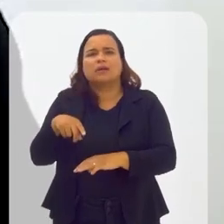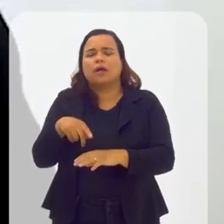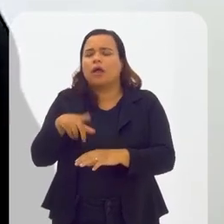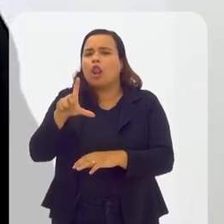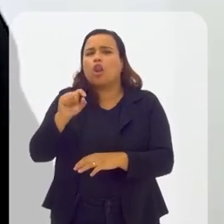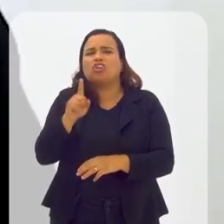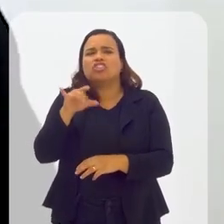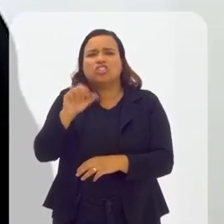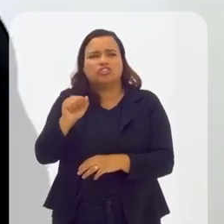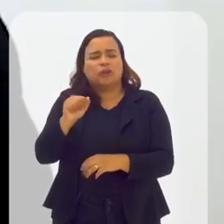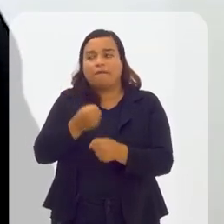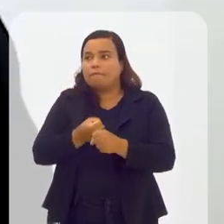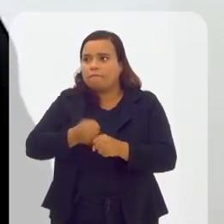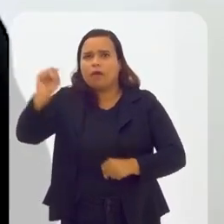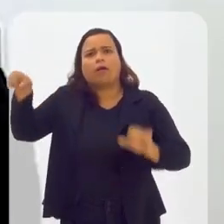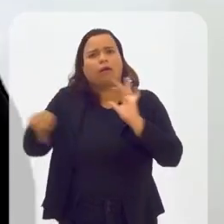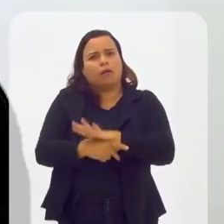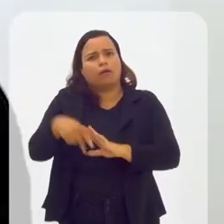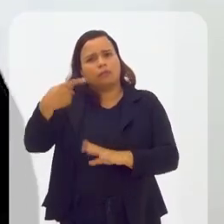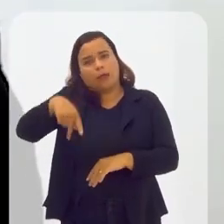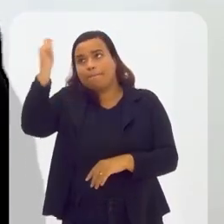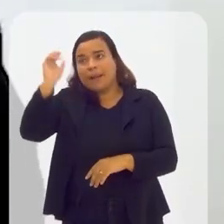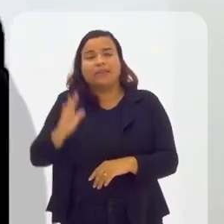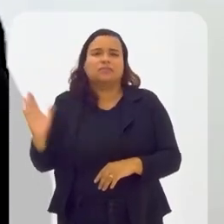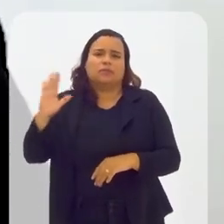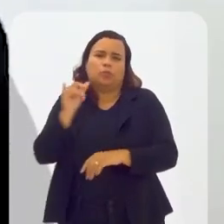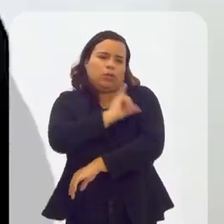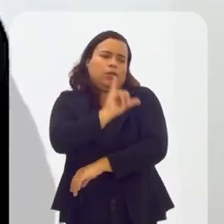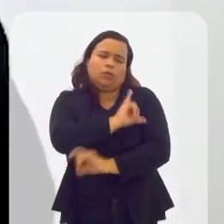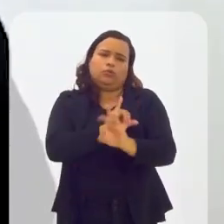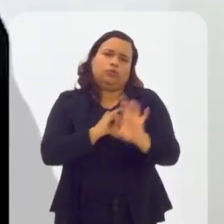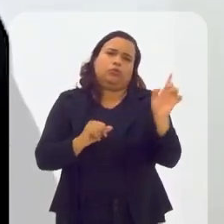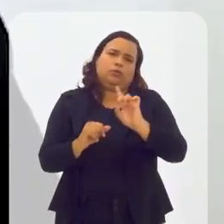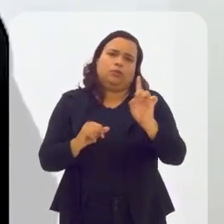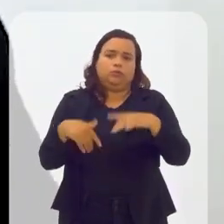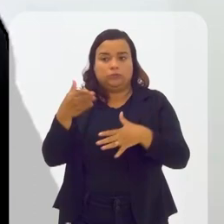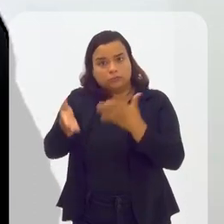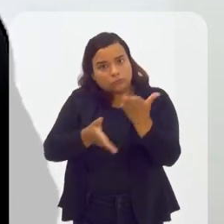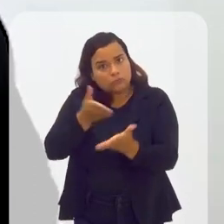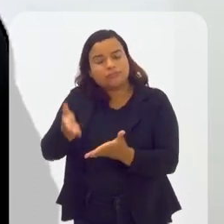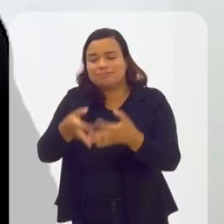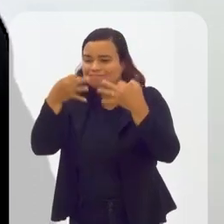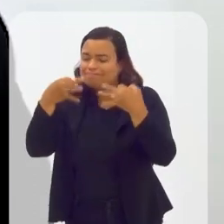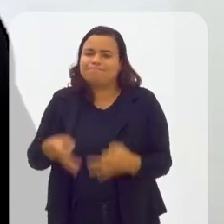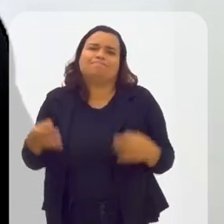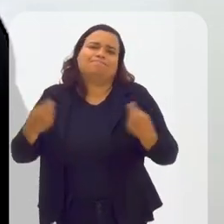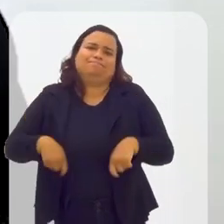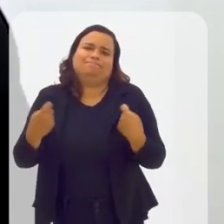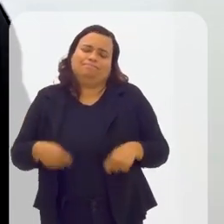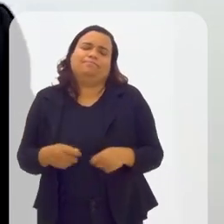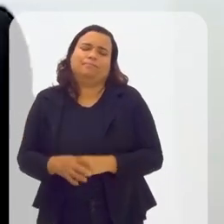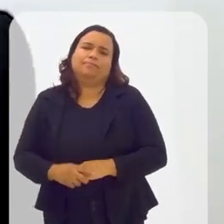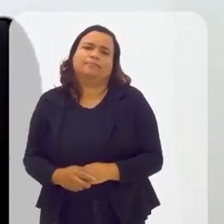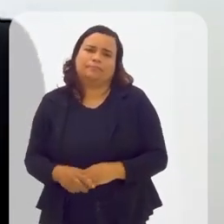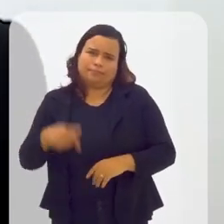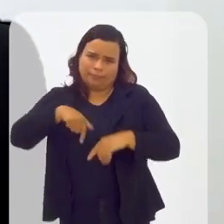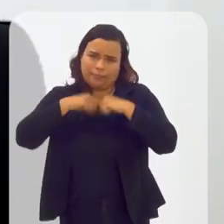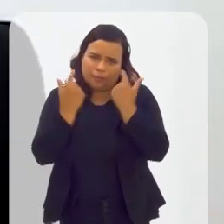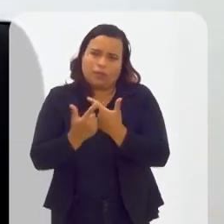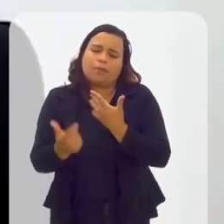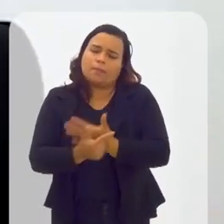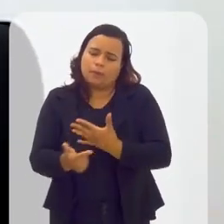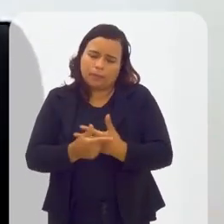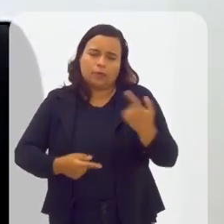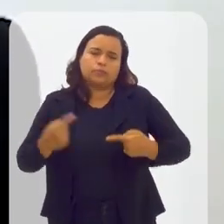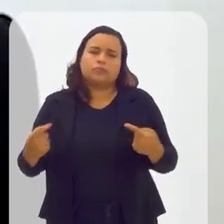de logística para o país, não só para o Rio. Então, o Galeão precisa ser muito bem cuidado. Eu acho que a